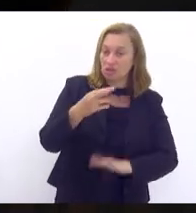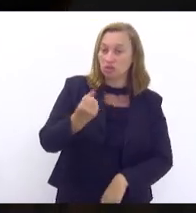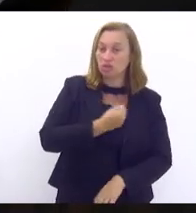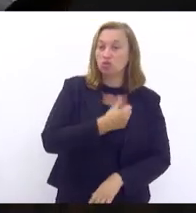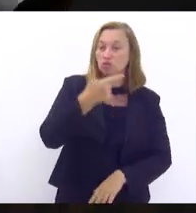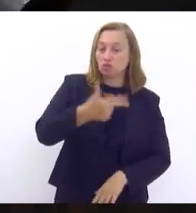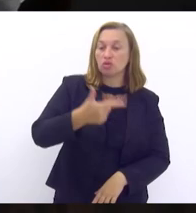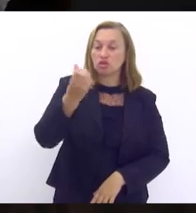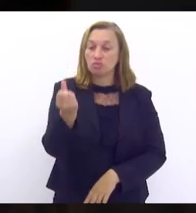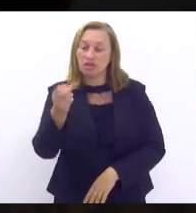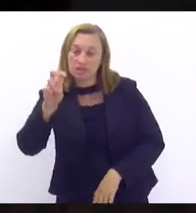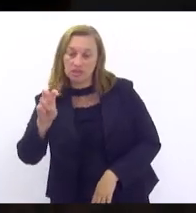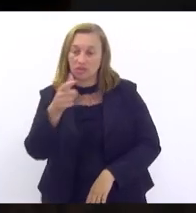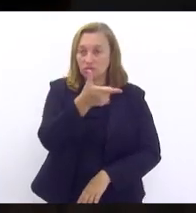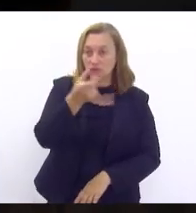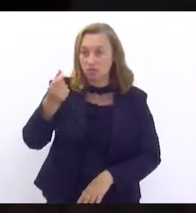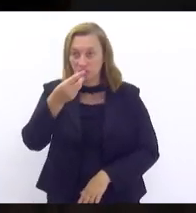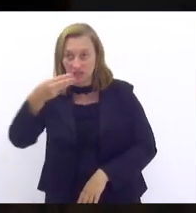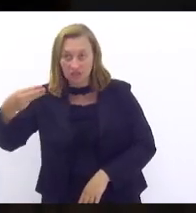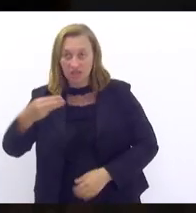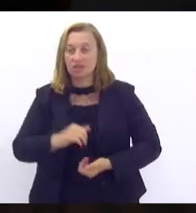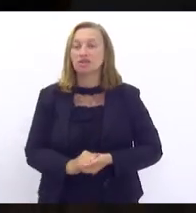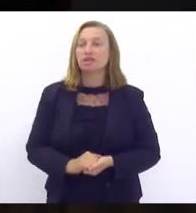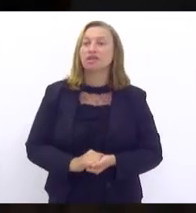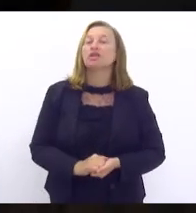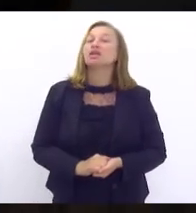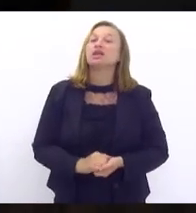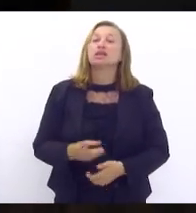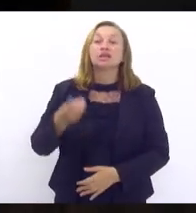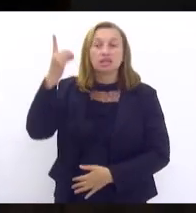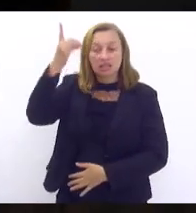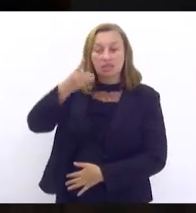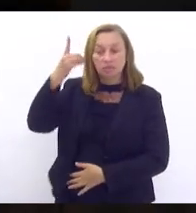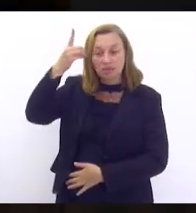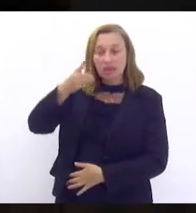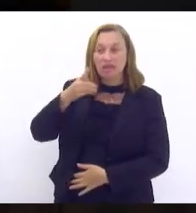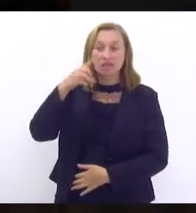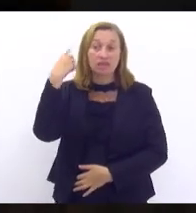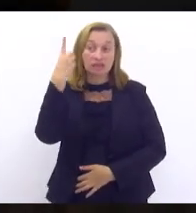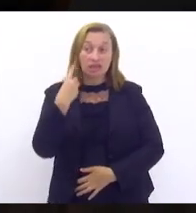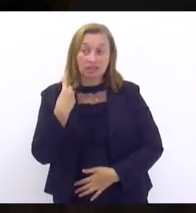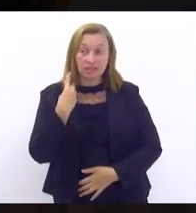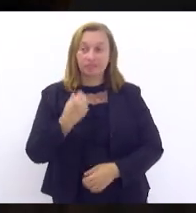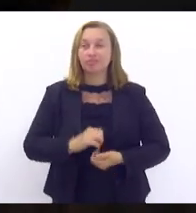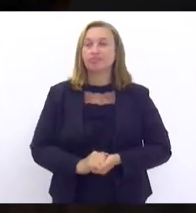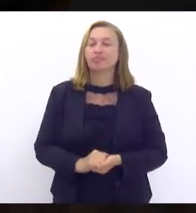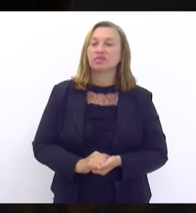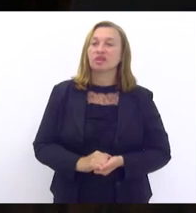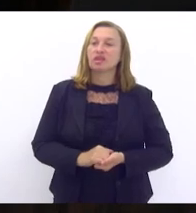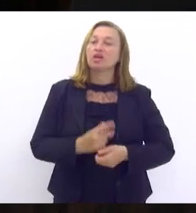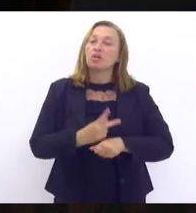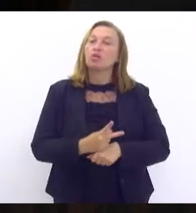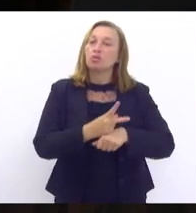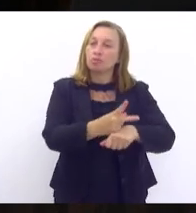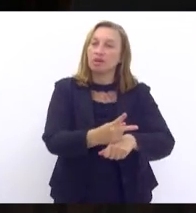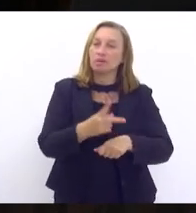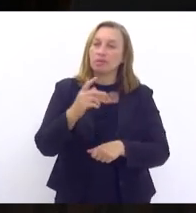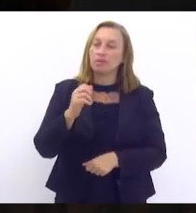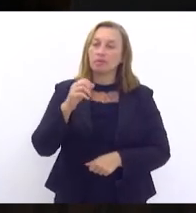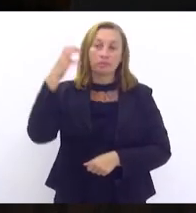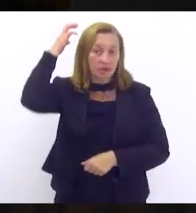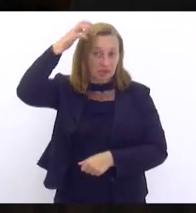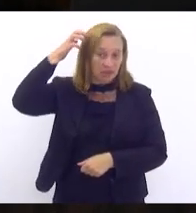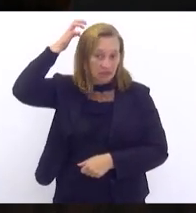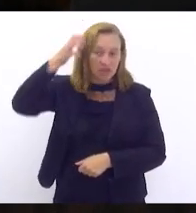número 265 de 2023, de autoria da deputada Dani Monteiro, que concede o prêmio Marielle Franco